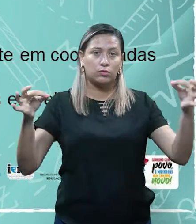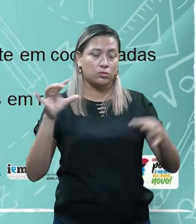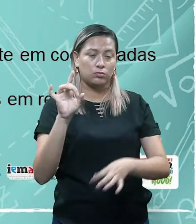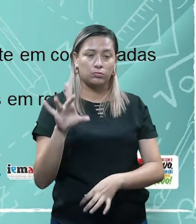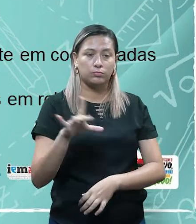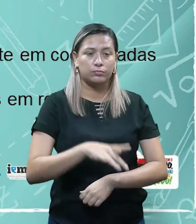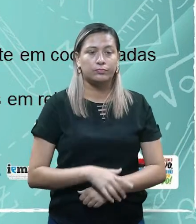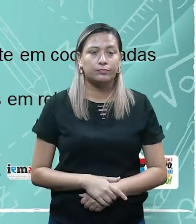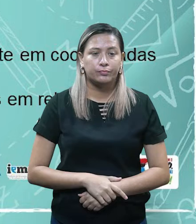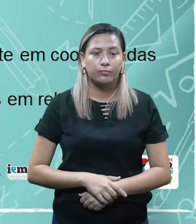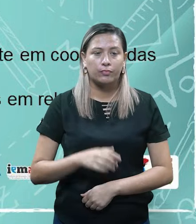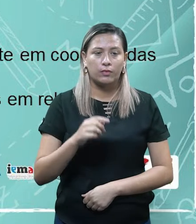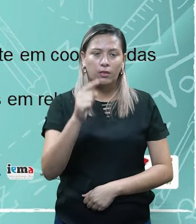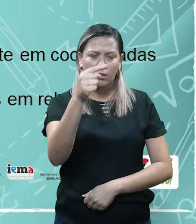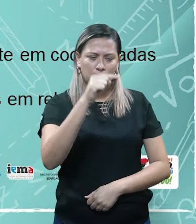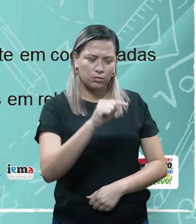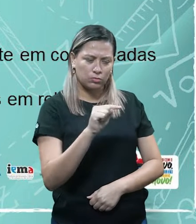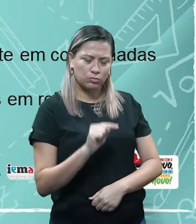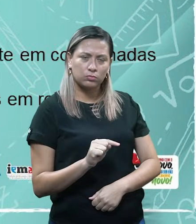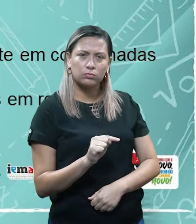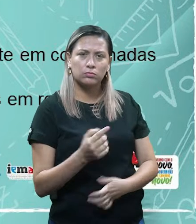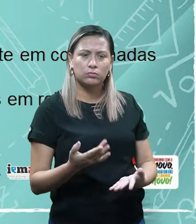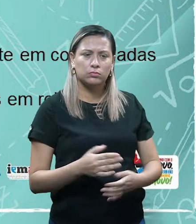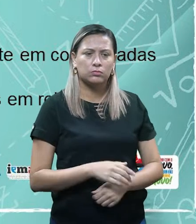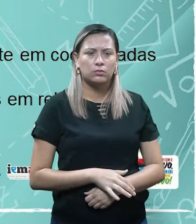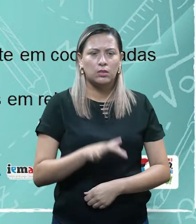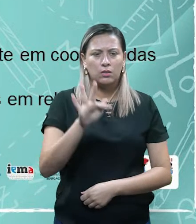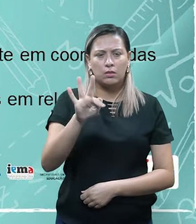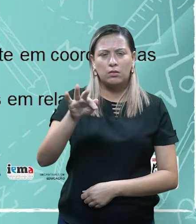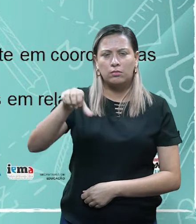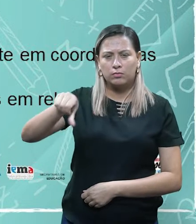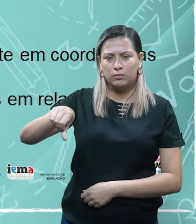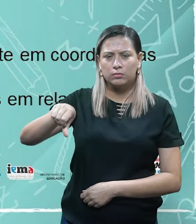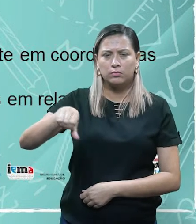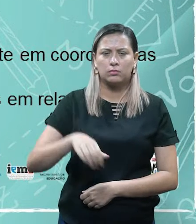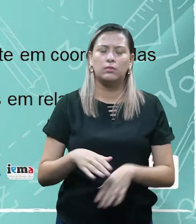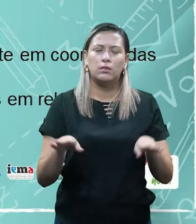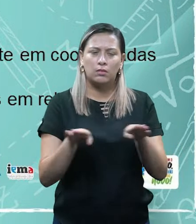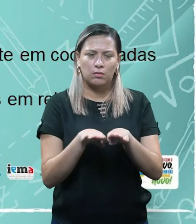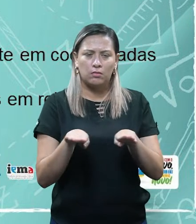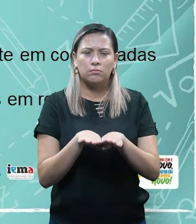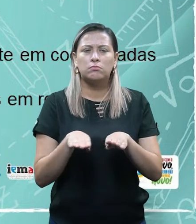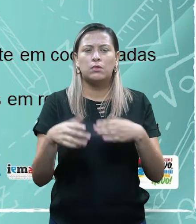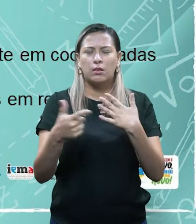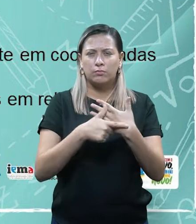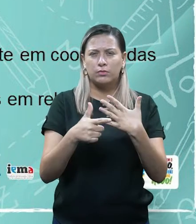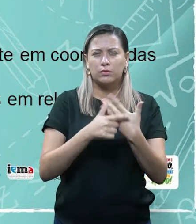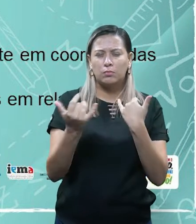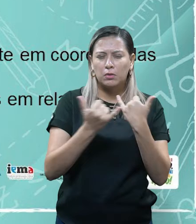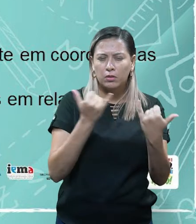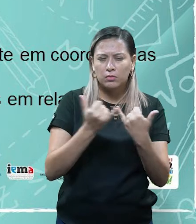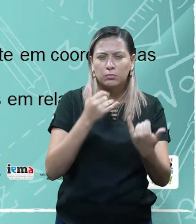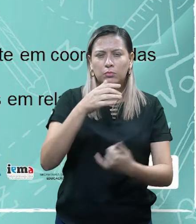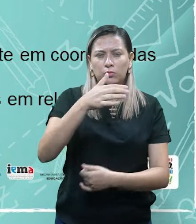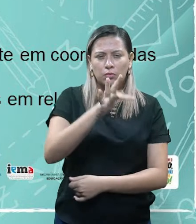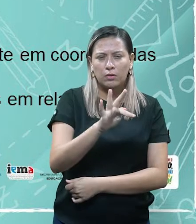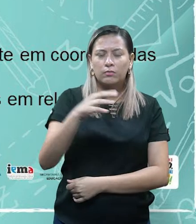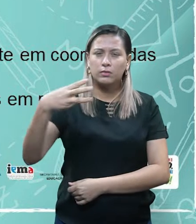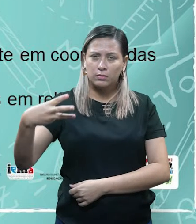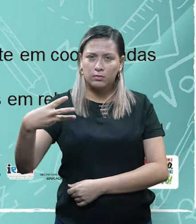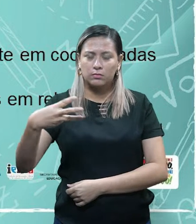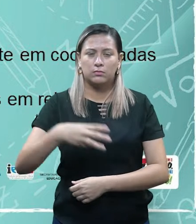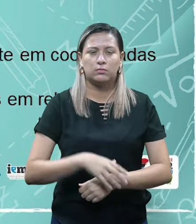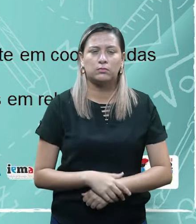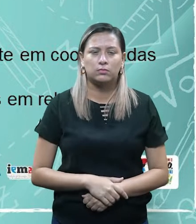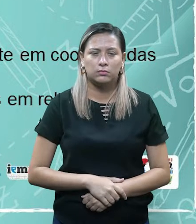Essas outras de baixo, essa F9 ela tem quase a mesma funcionalidade da F3, é porque é uma outra função